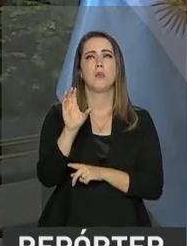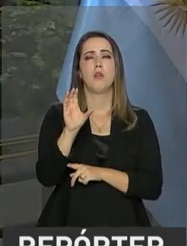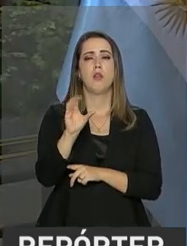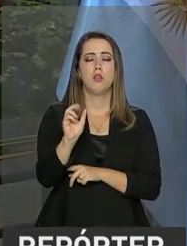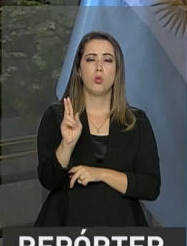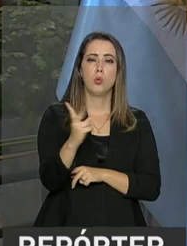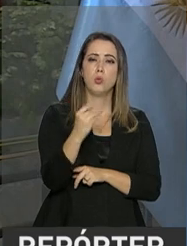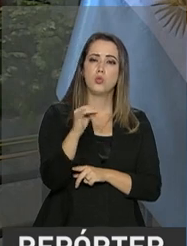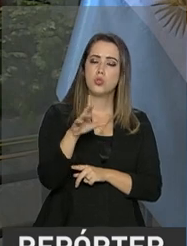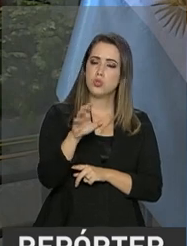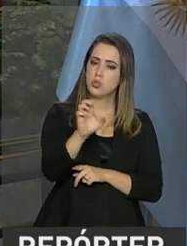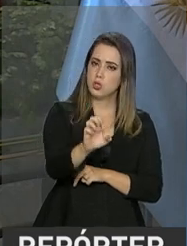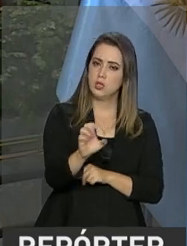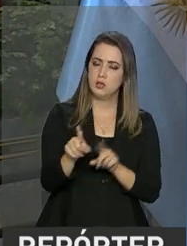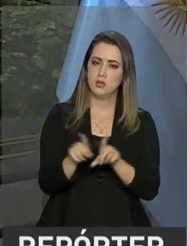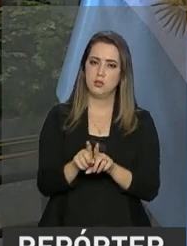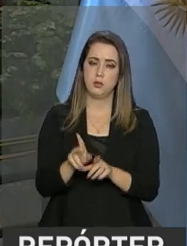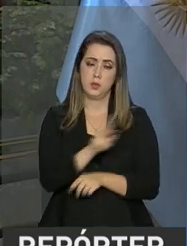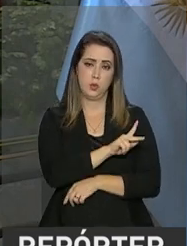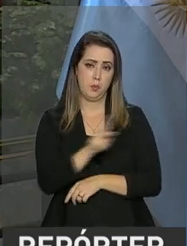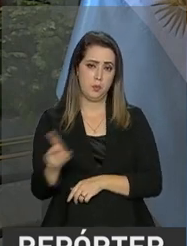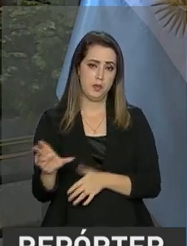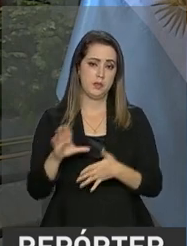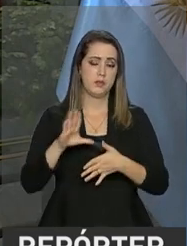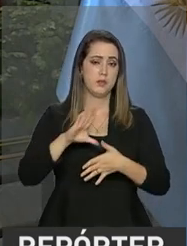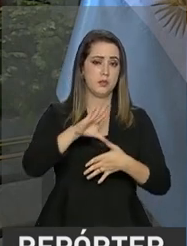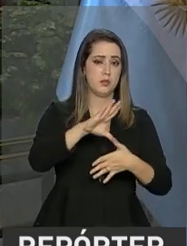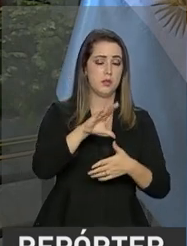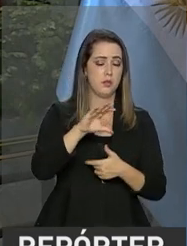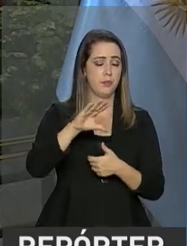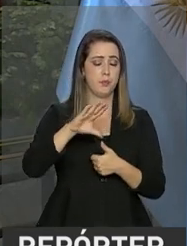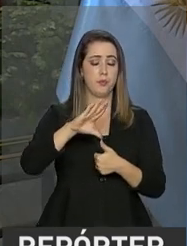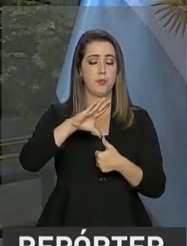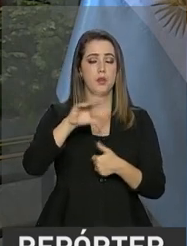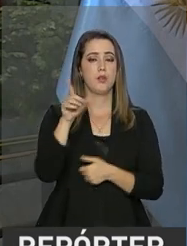além do presidente da Câmara de Comércio dos Estados Unidos, Thomas Donohue.